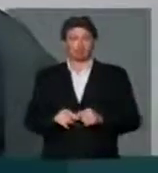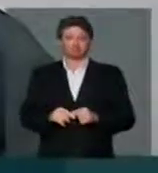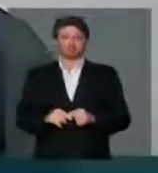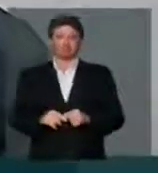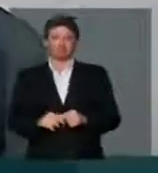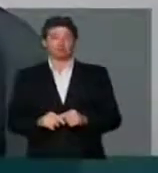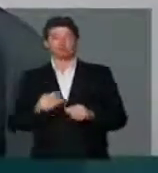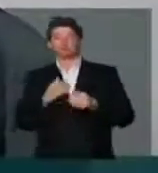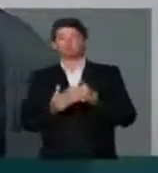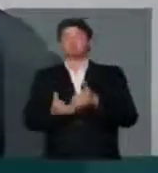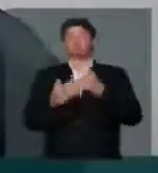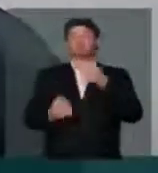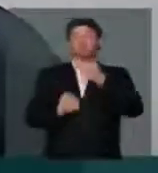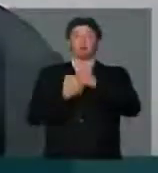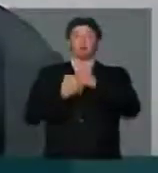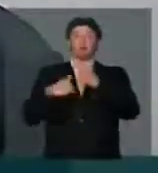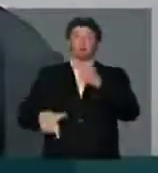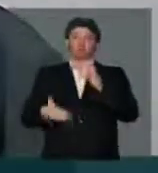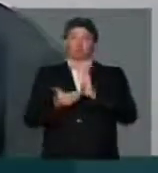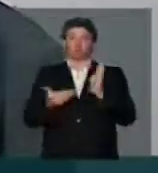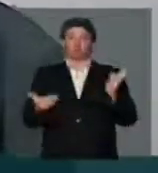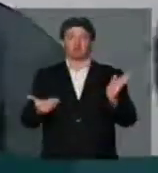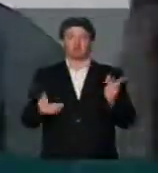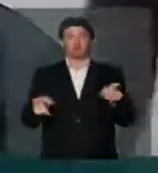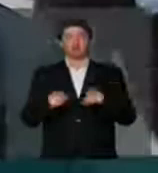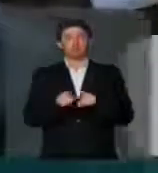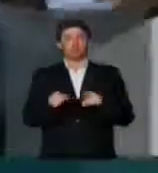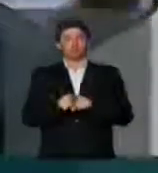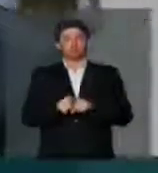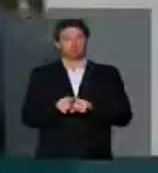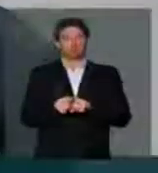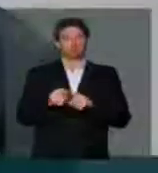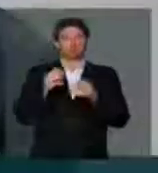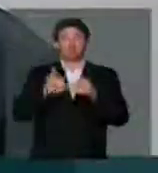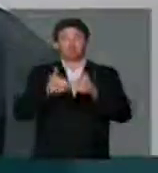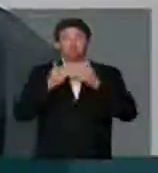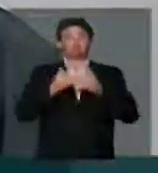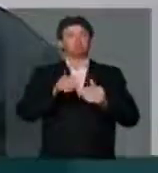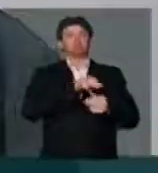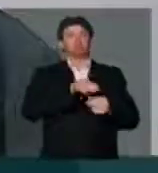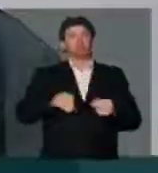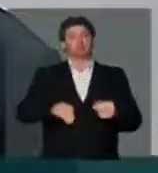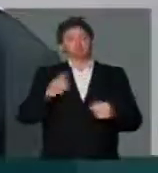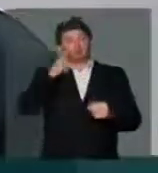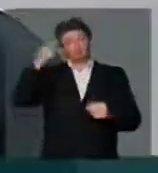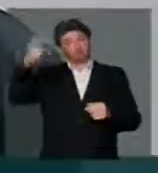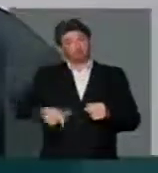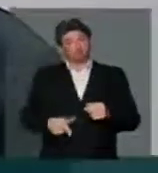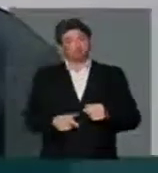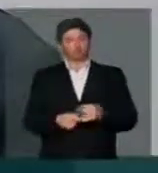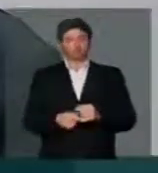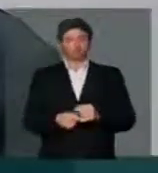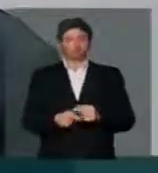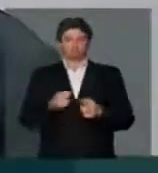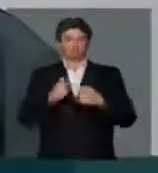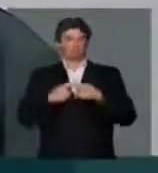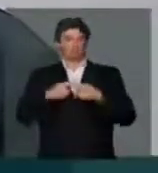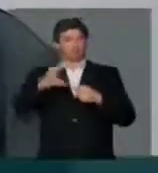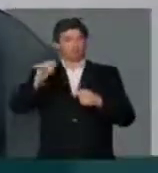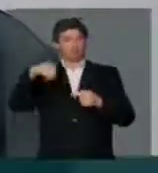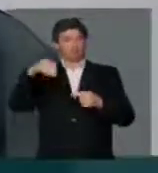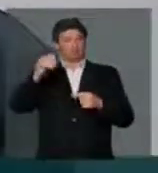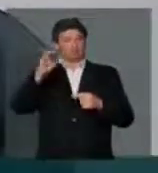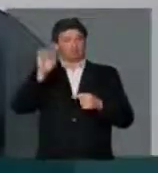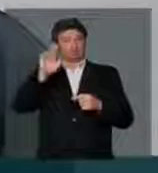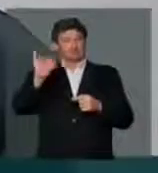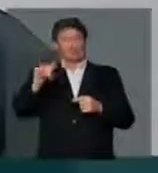solicito aqui o apoio dessa casa, inclusive aqui conclamo o ministro que reveja essa posição, porque Camaçari não